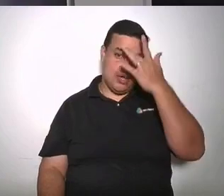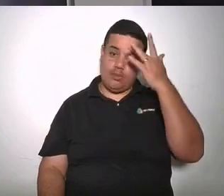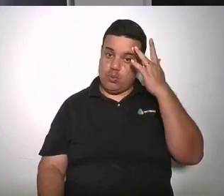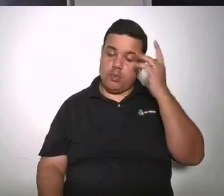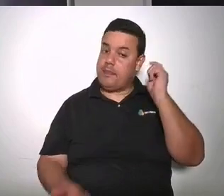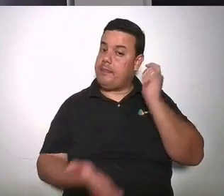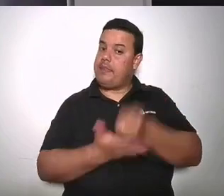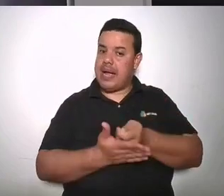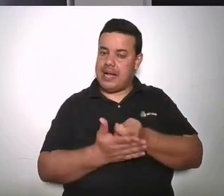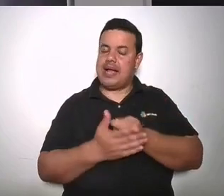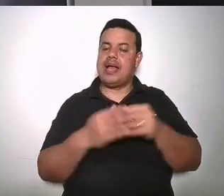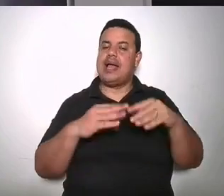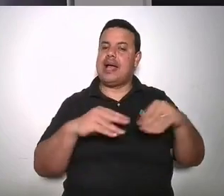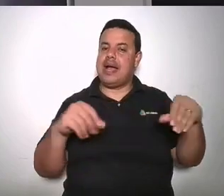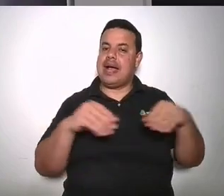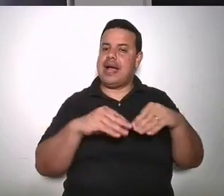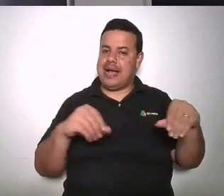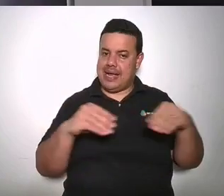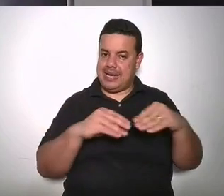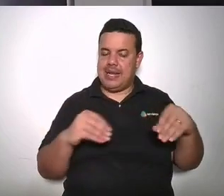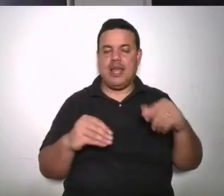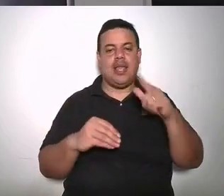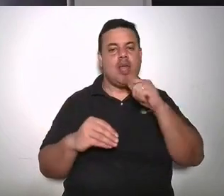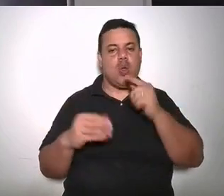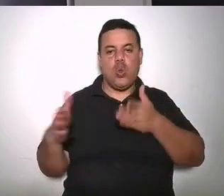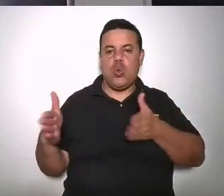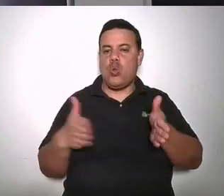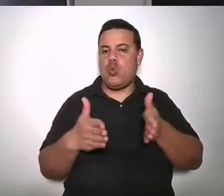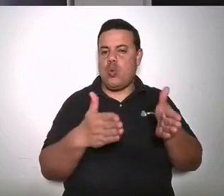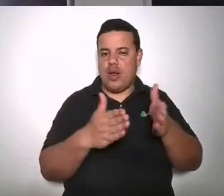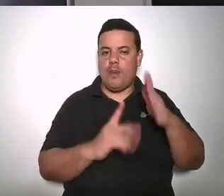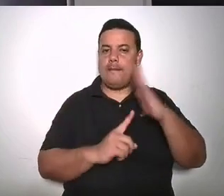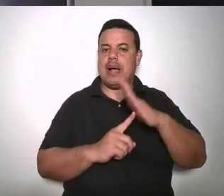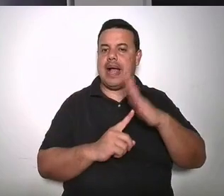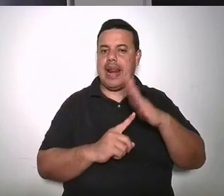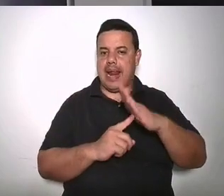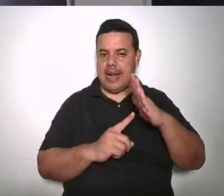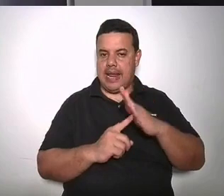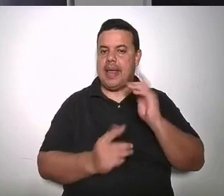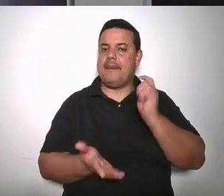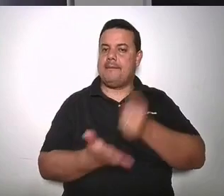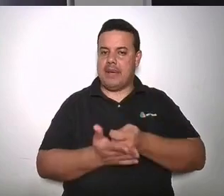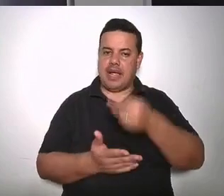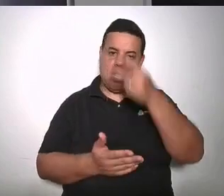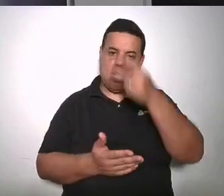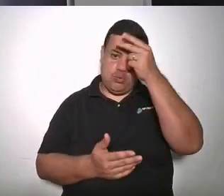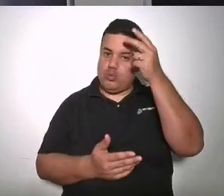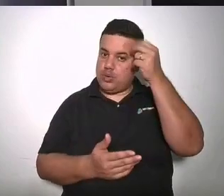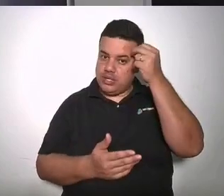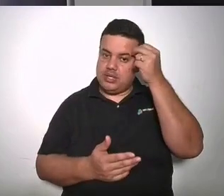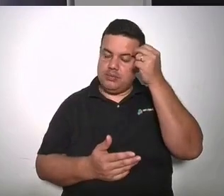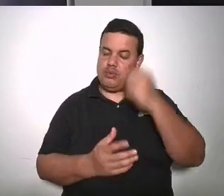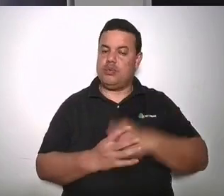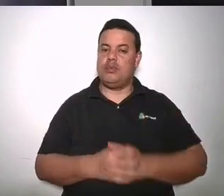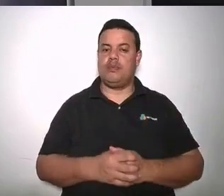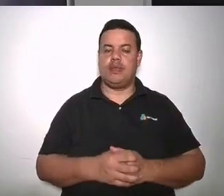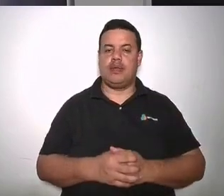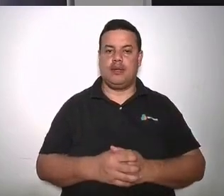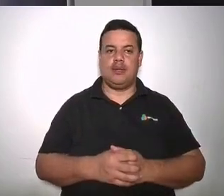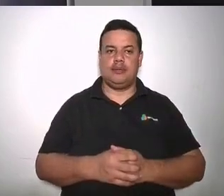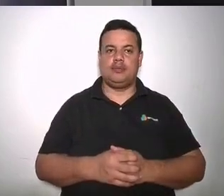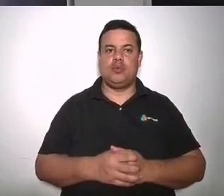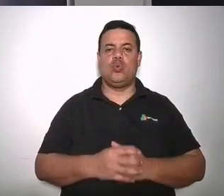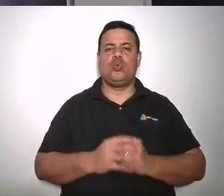areia do Rio Paraná, paga para o município uma taxa. Receita de serviços, tudo aquilo